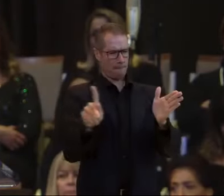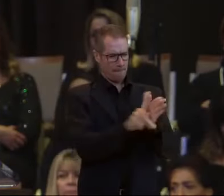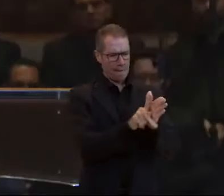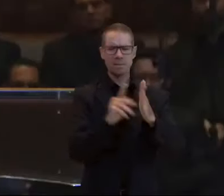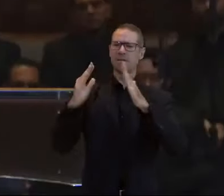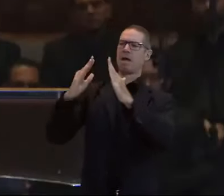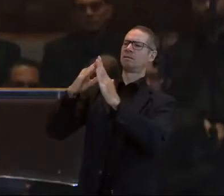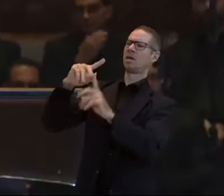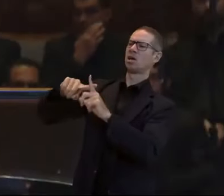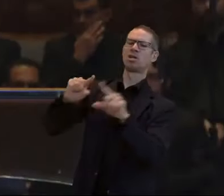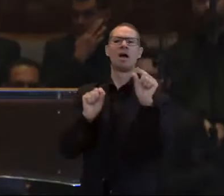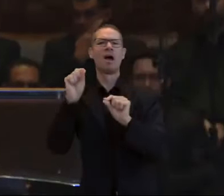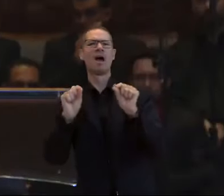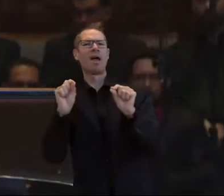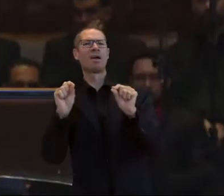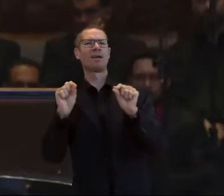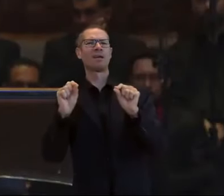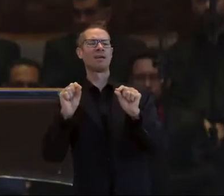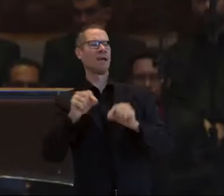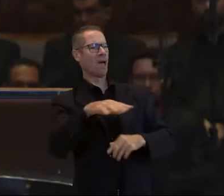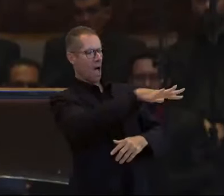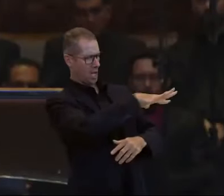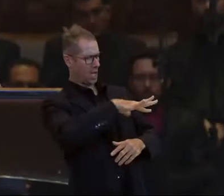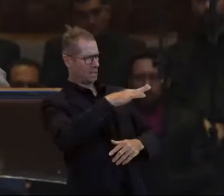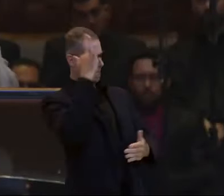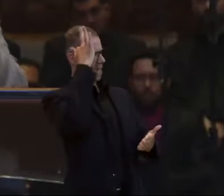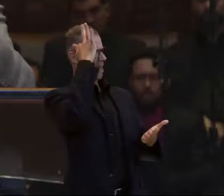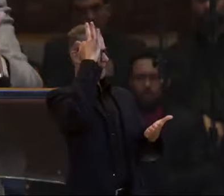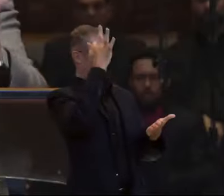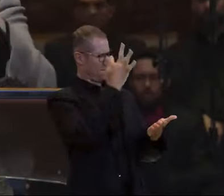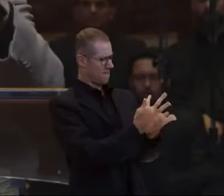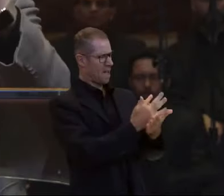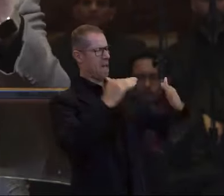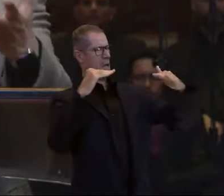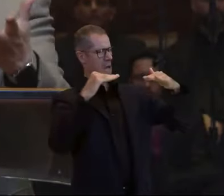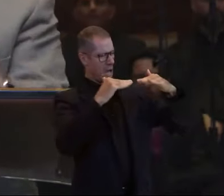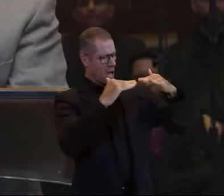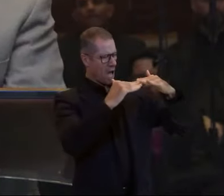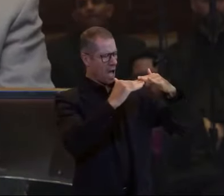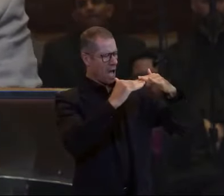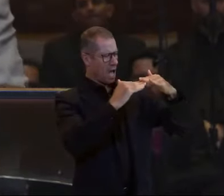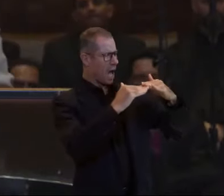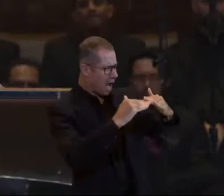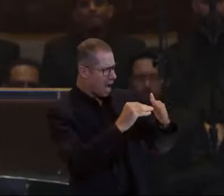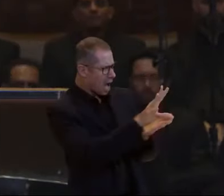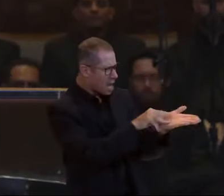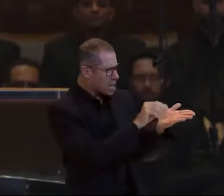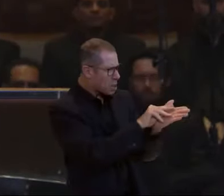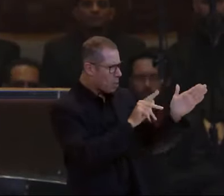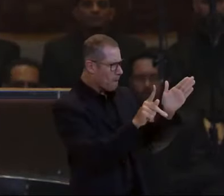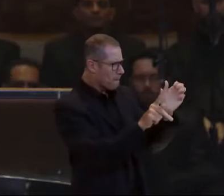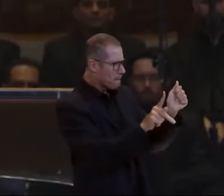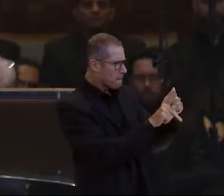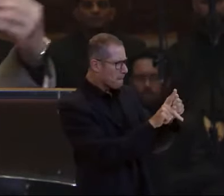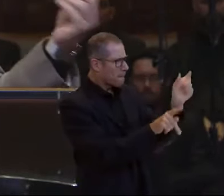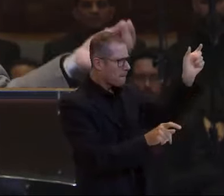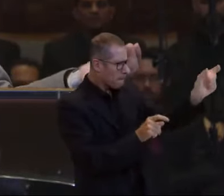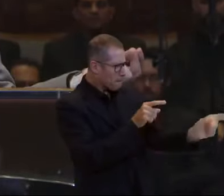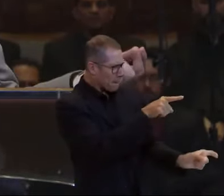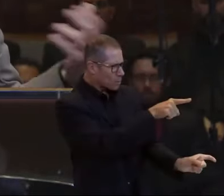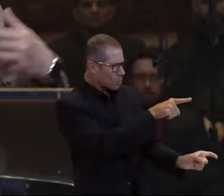essa igreja? Aqueles que professam essa mesma fé que Pedro professou, que